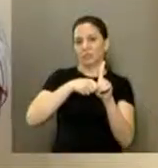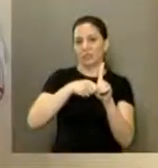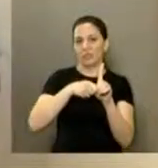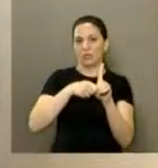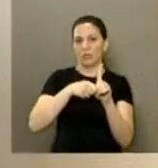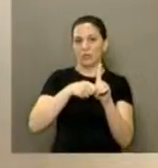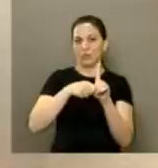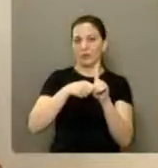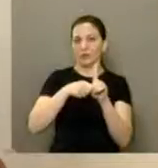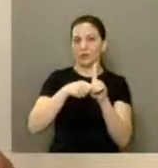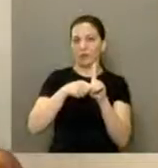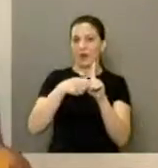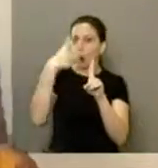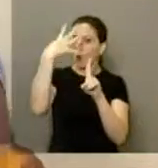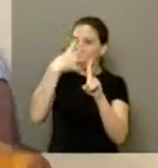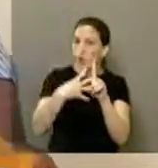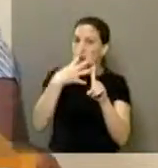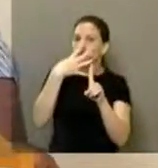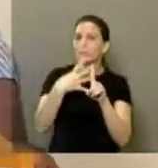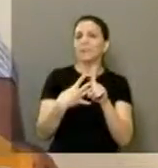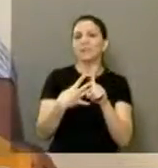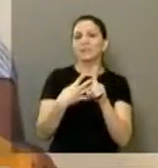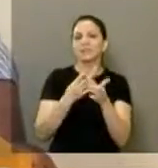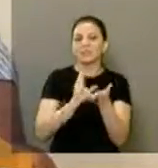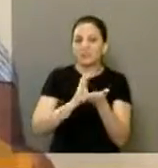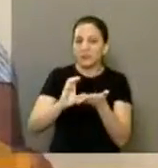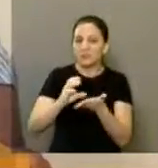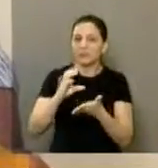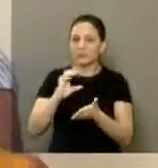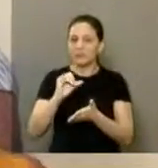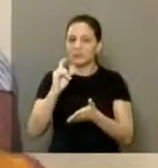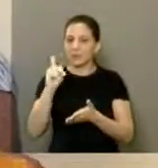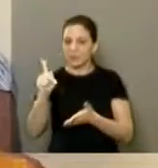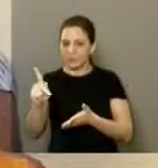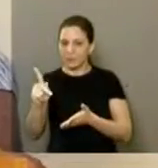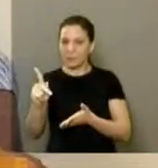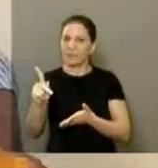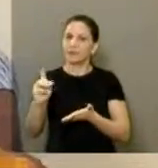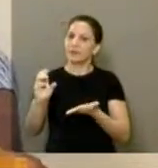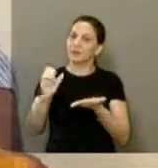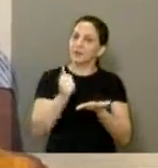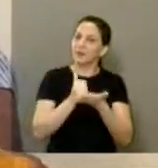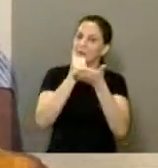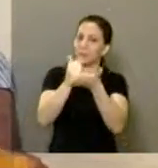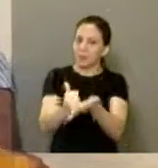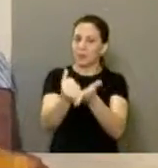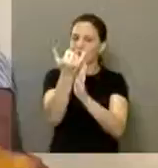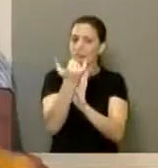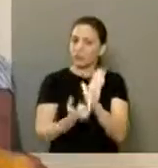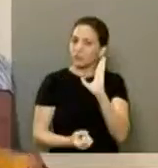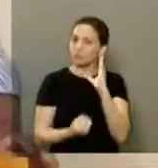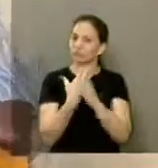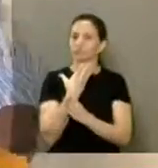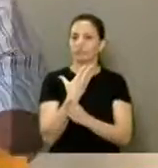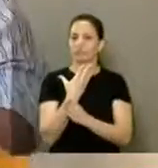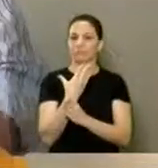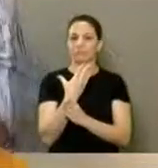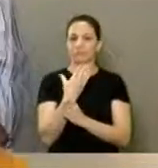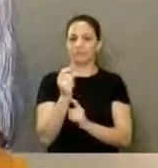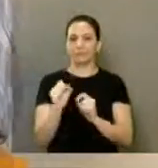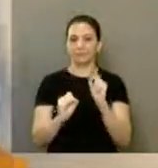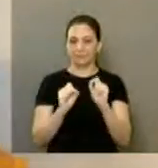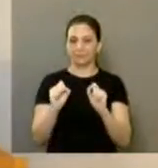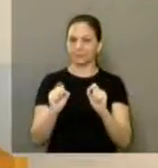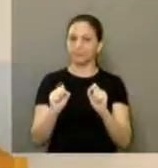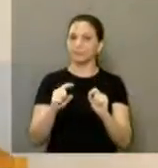foi investido o dinheiro da CIP, que é uma taxa de iluminação, contribuição de iluminação pública, que é uma taxa criada. Está certo?